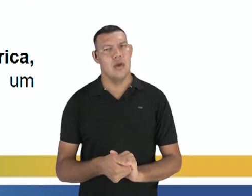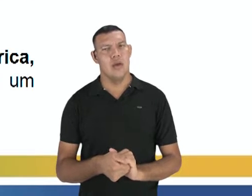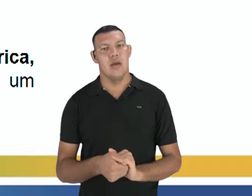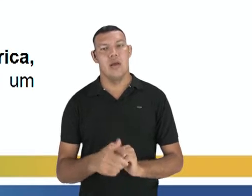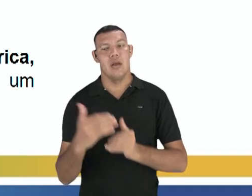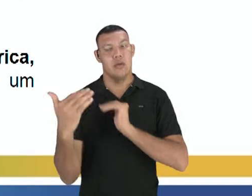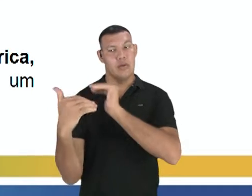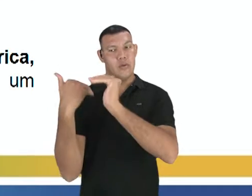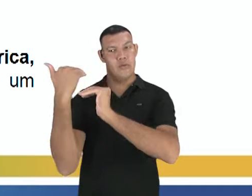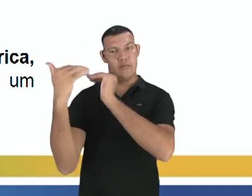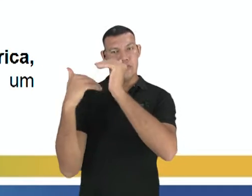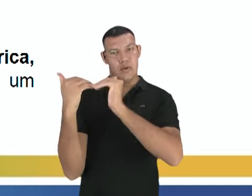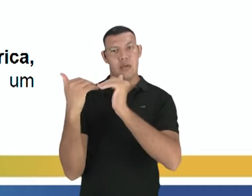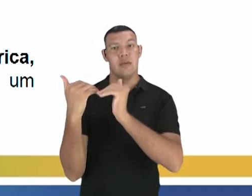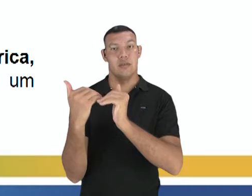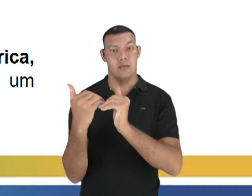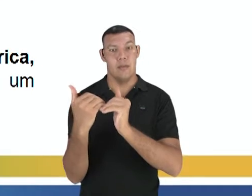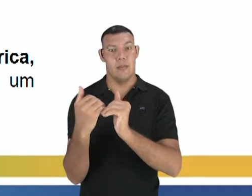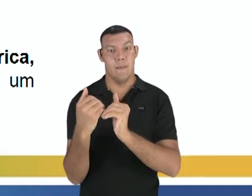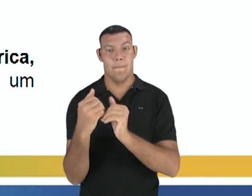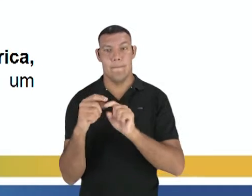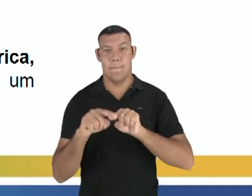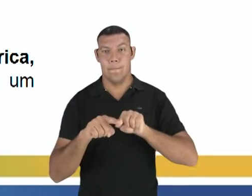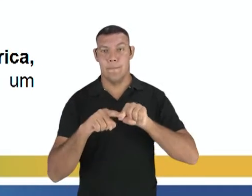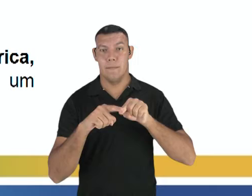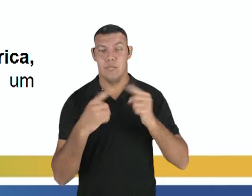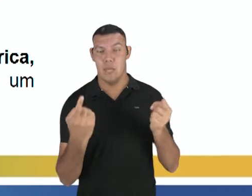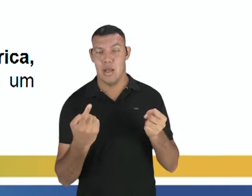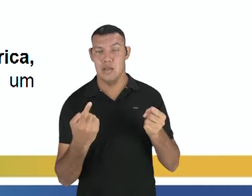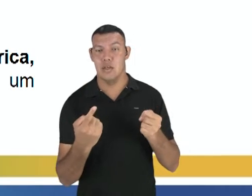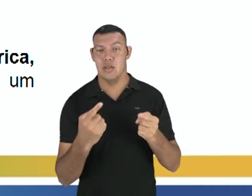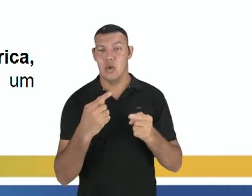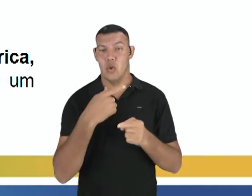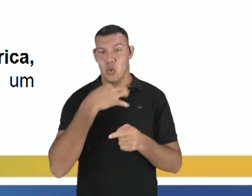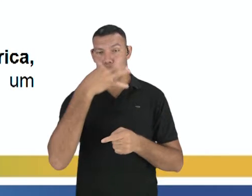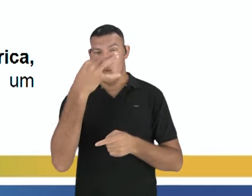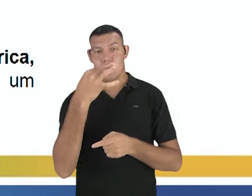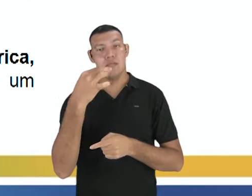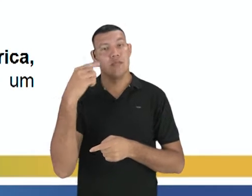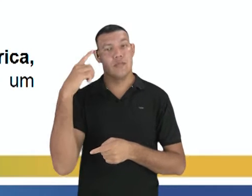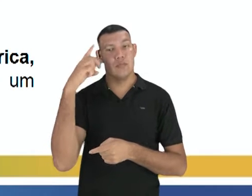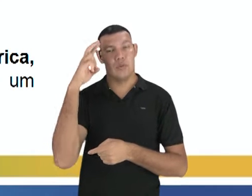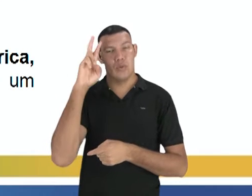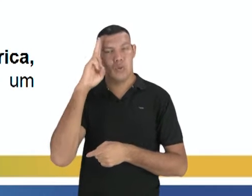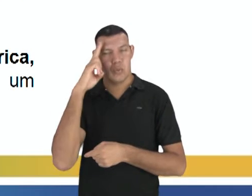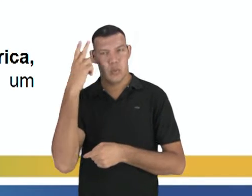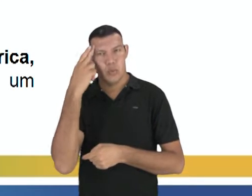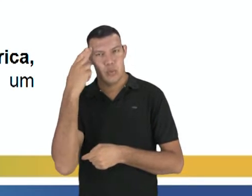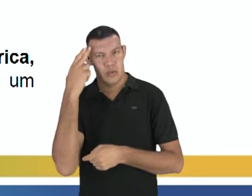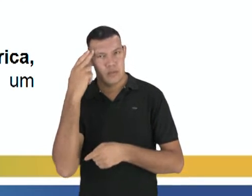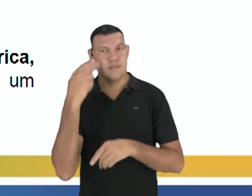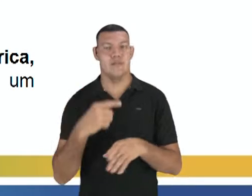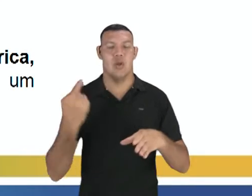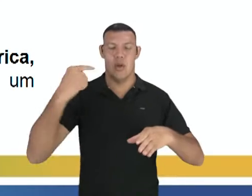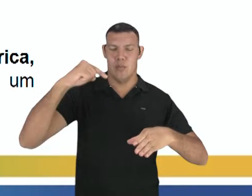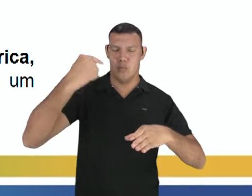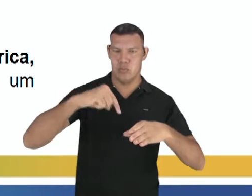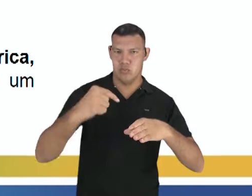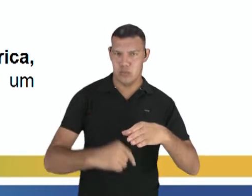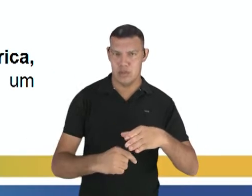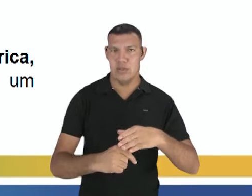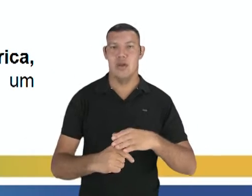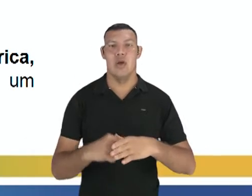Ela permite que esse pensamento ele seja mais profundo e também estimula o pensamento